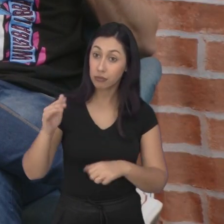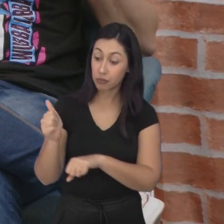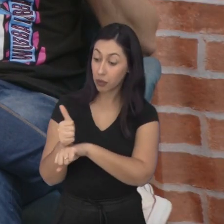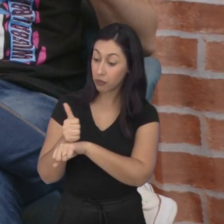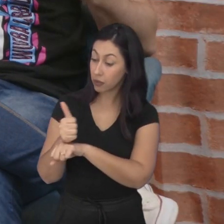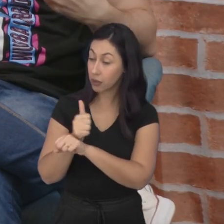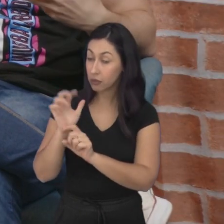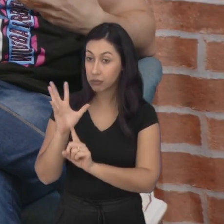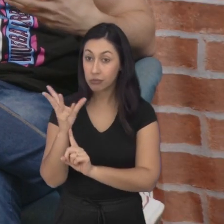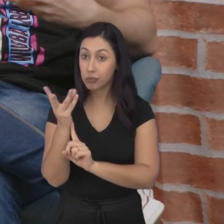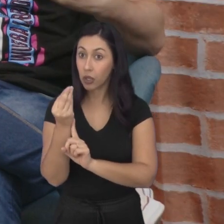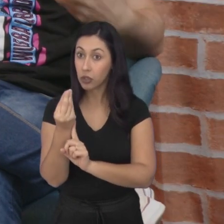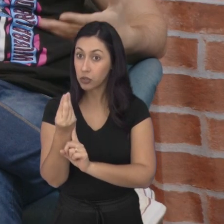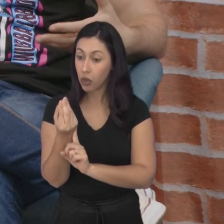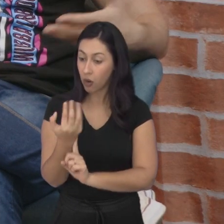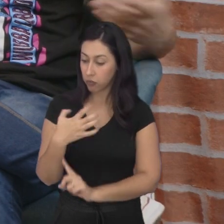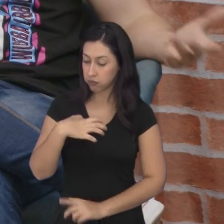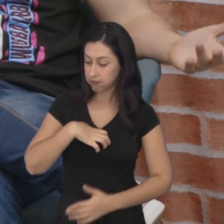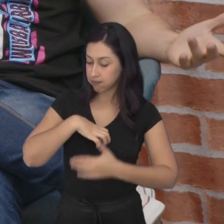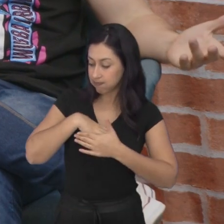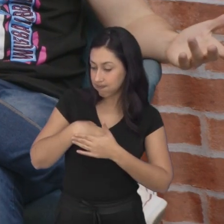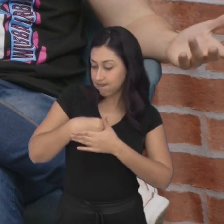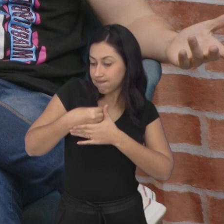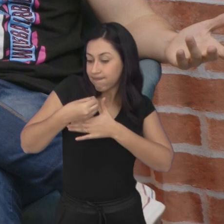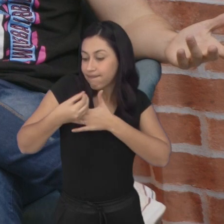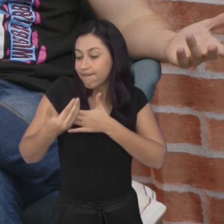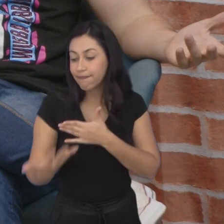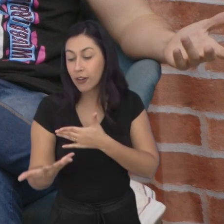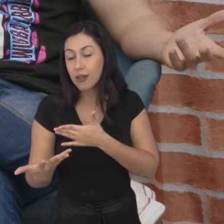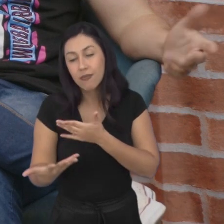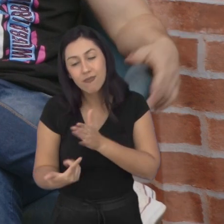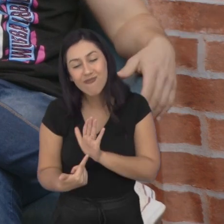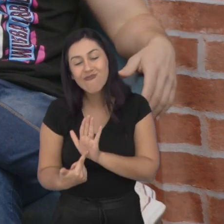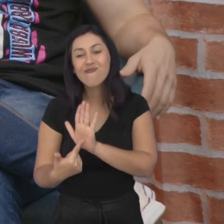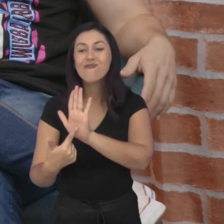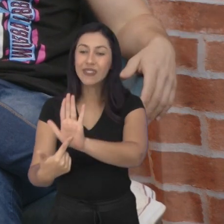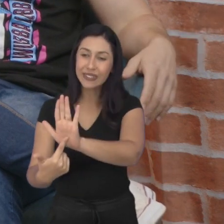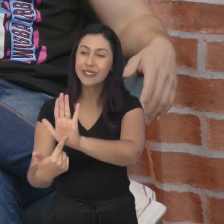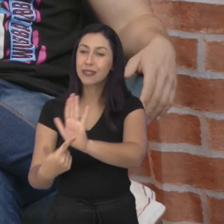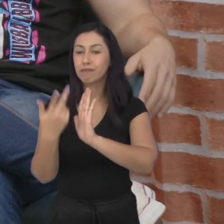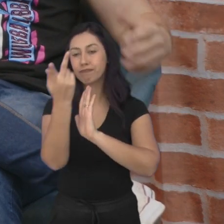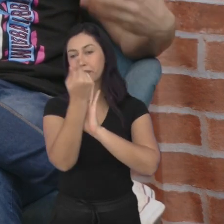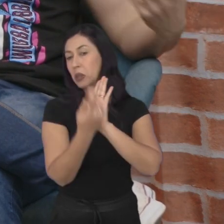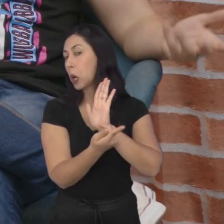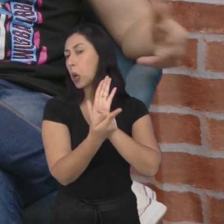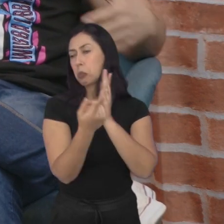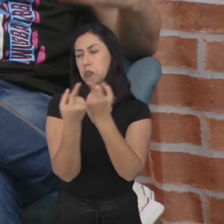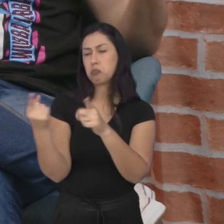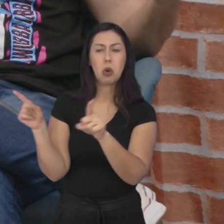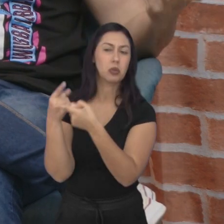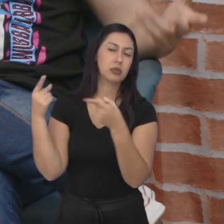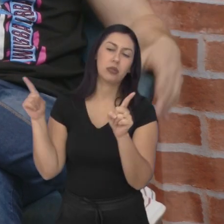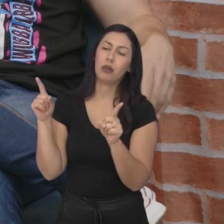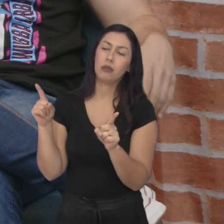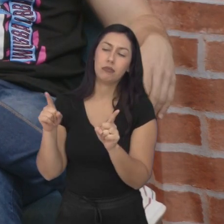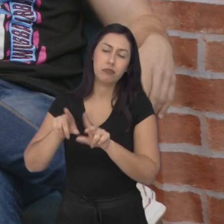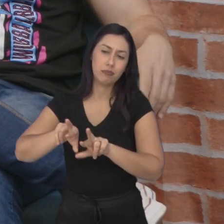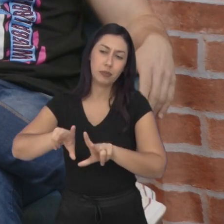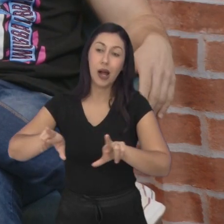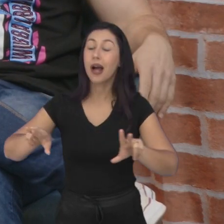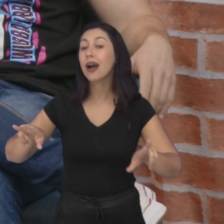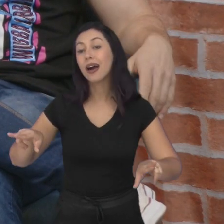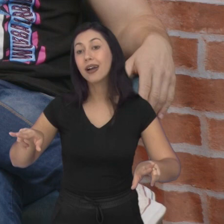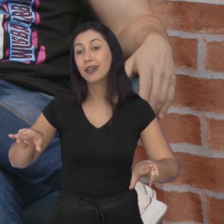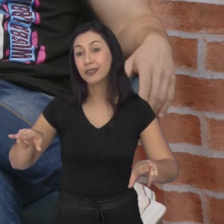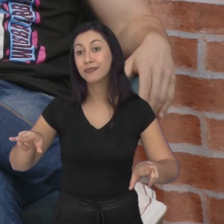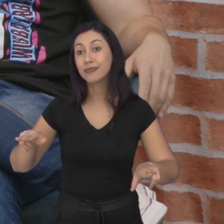o que ele tem dentro, né? A emoção e a arte, nada mais do que isso mesmo, né? A gente trazer para fora, seja com pintura, com música, com o que for,